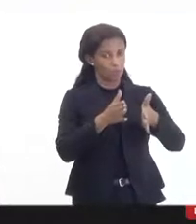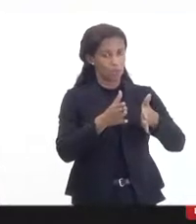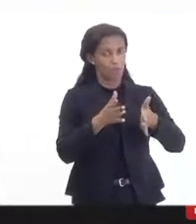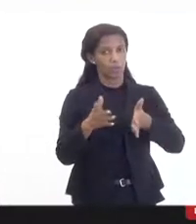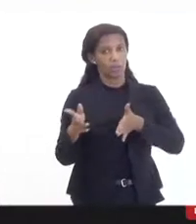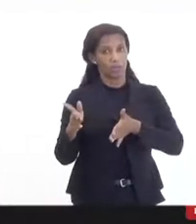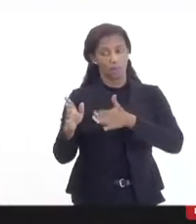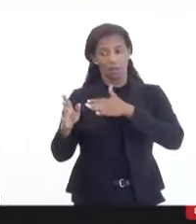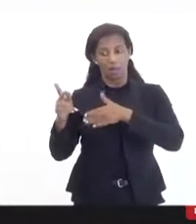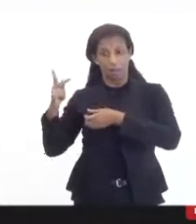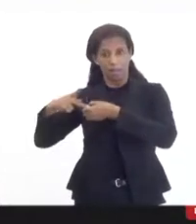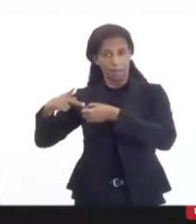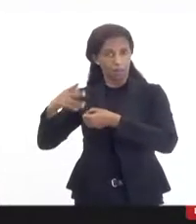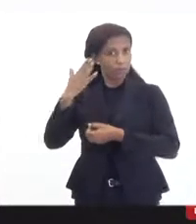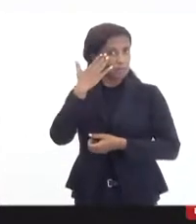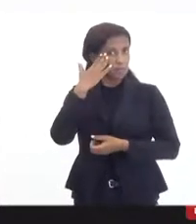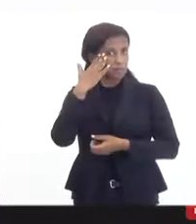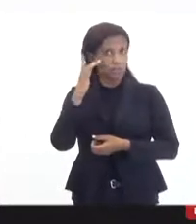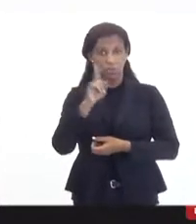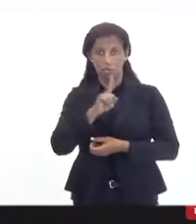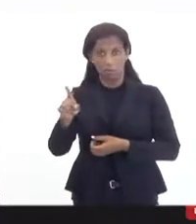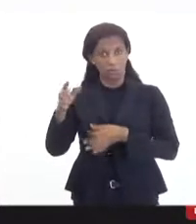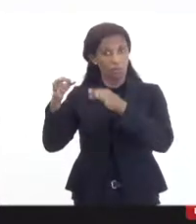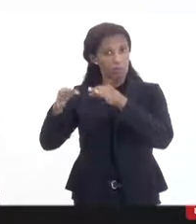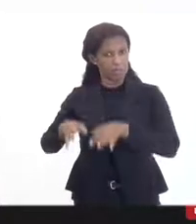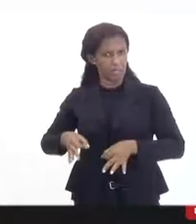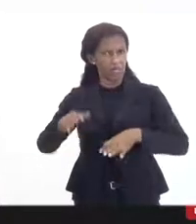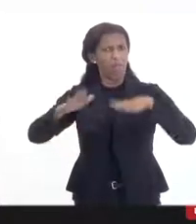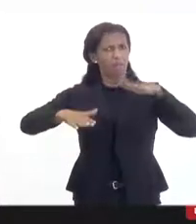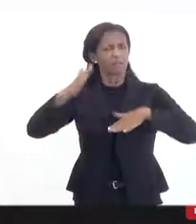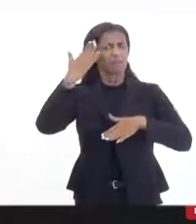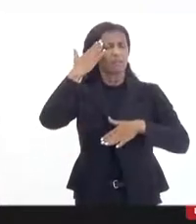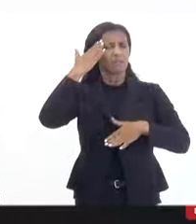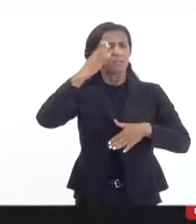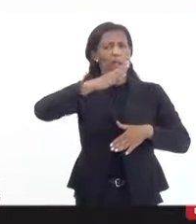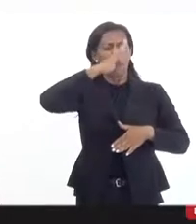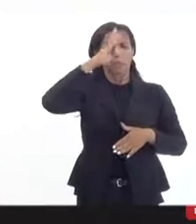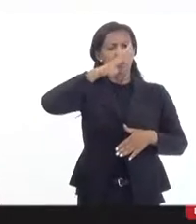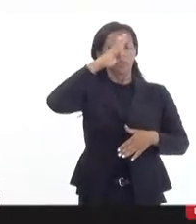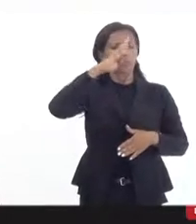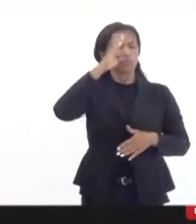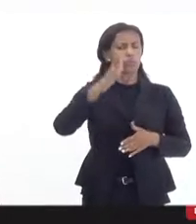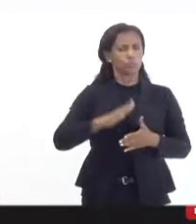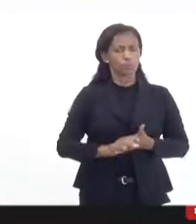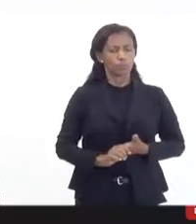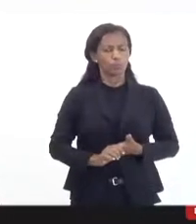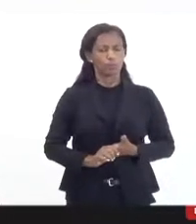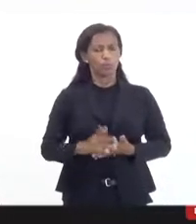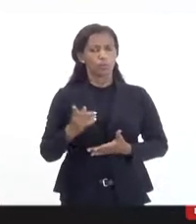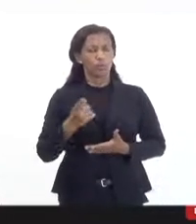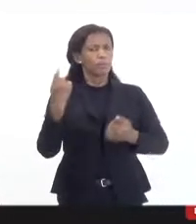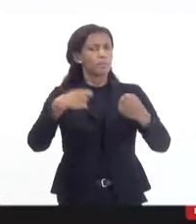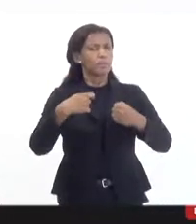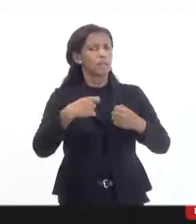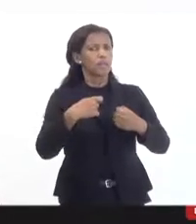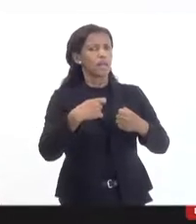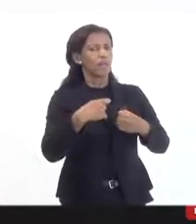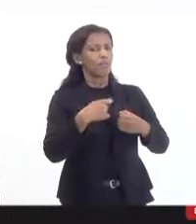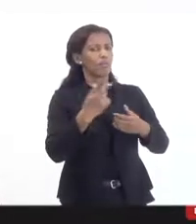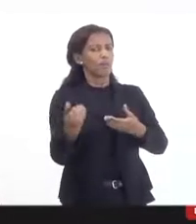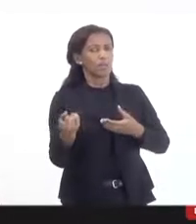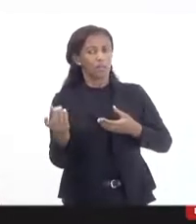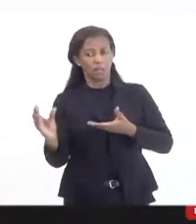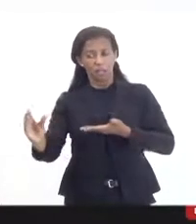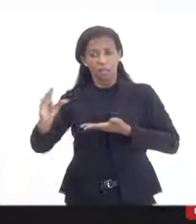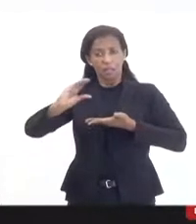a correta, ainda que se entendesse por absurdo que o tributo, que deveria se fazer um estorno, o Estado ainda assim utilizou uma